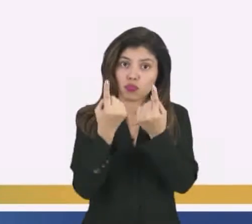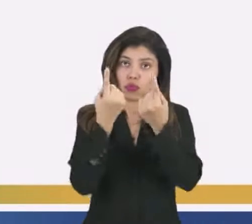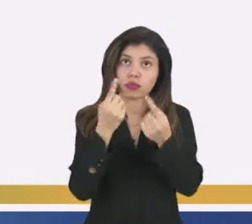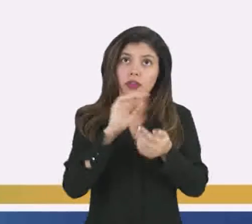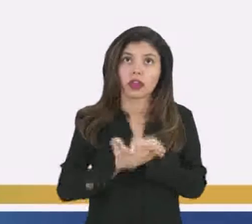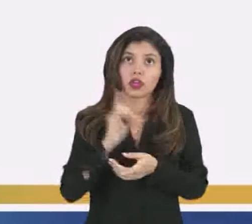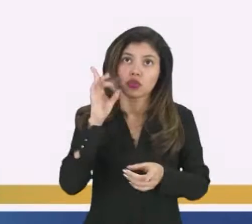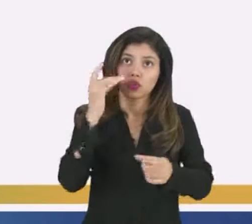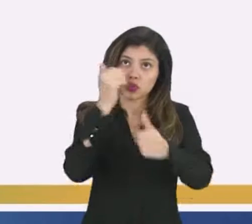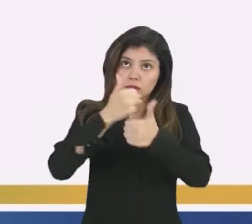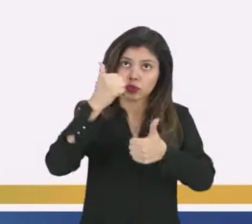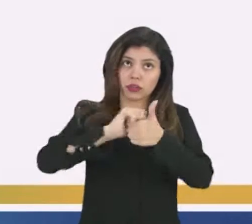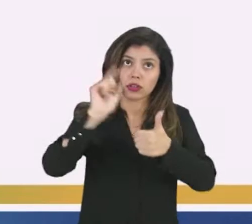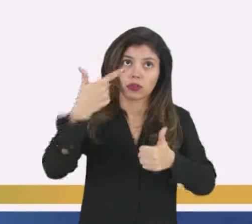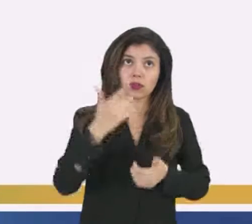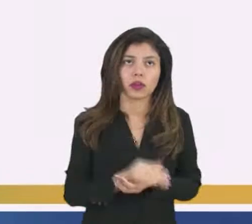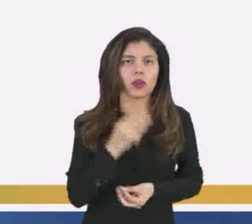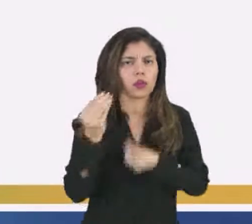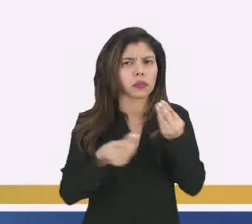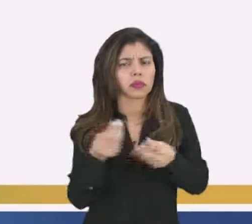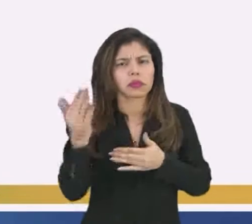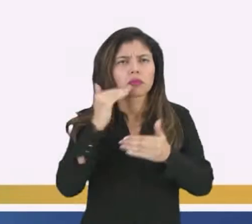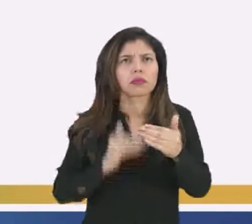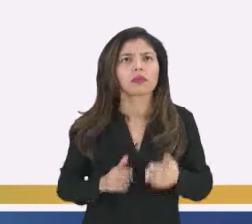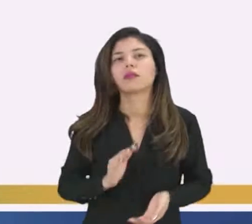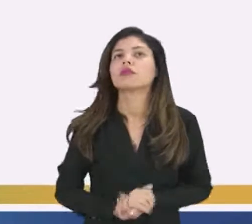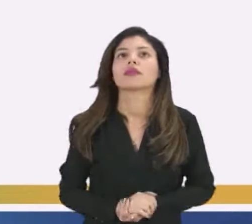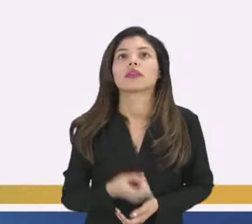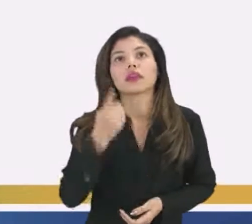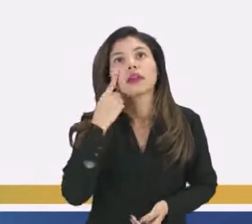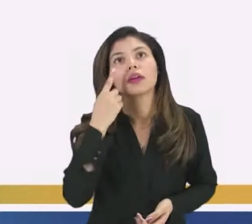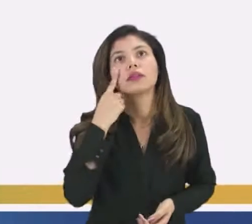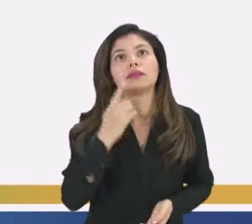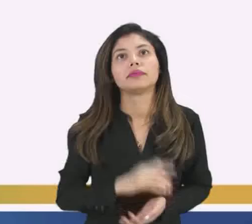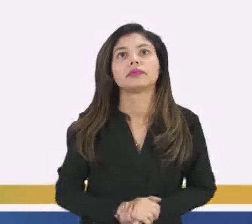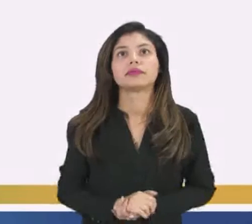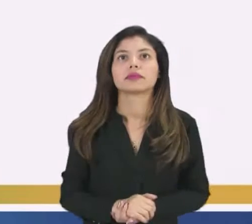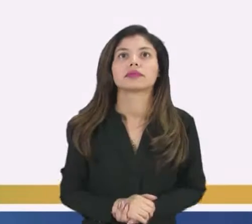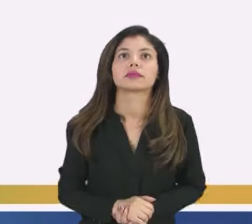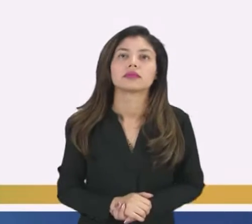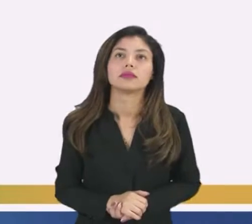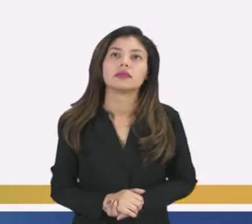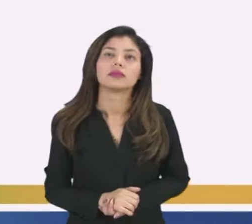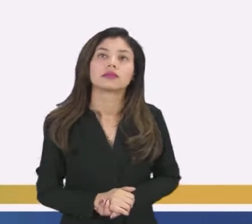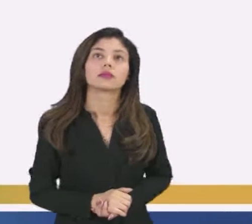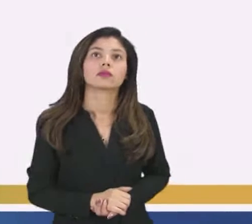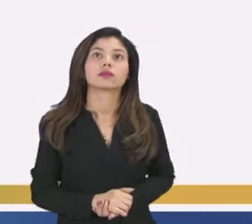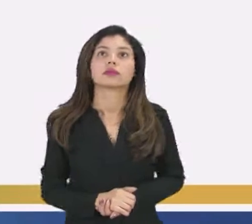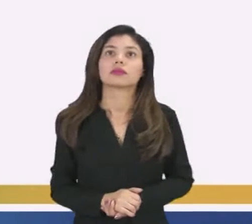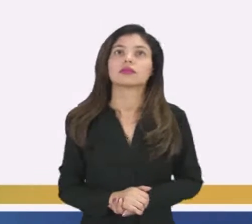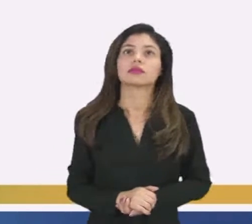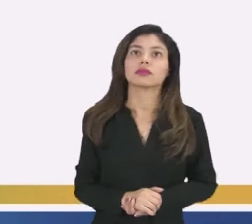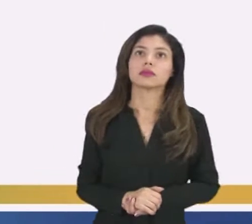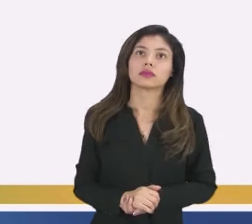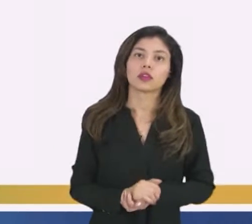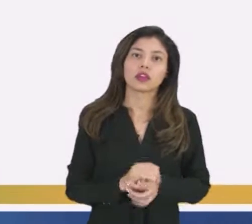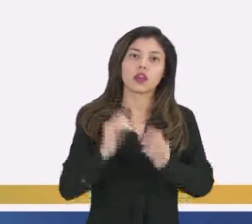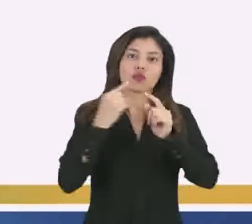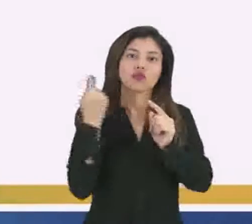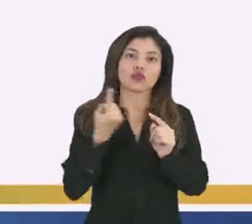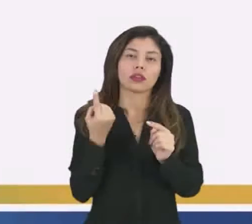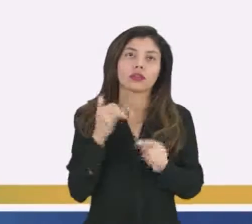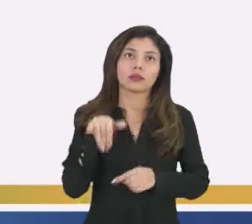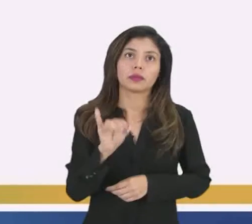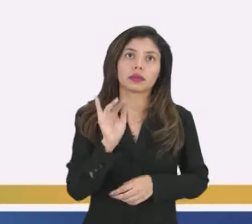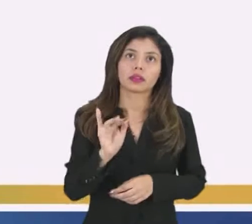Então, é só substituir uma reta na outra. Mas como assim, professor? Observa bem essa primeira aqui, ó. Tá? Eu vou isolar o y, joga